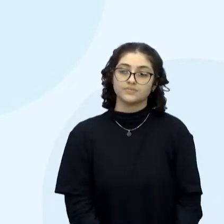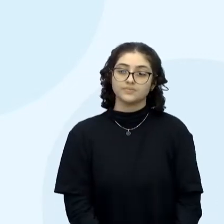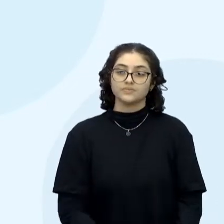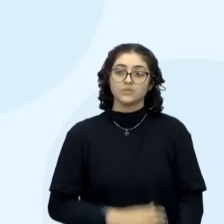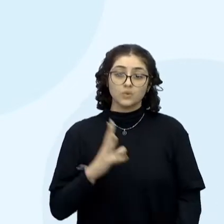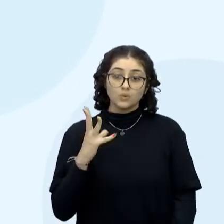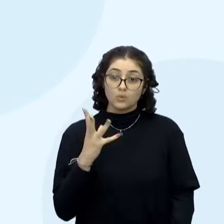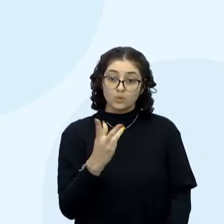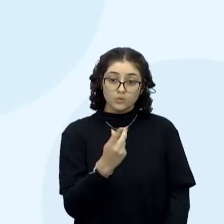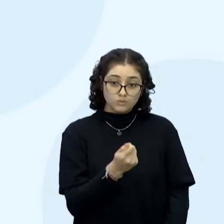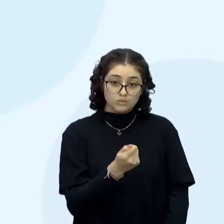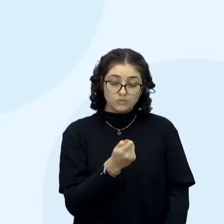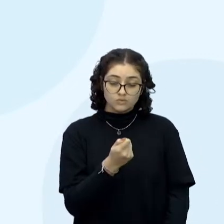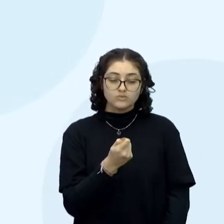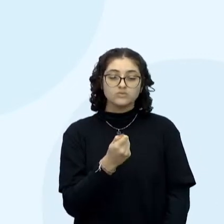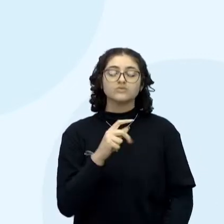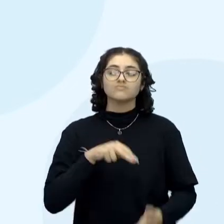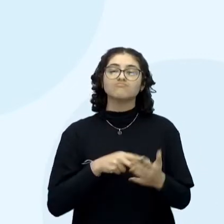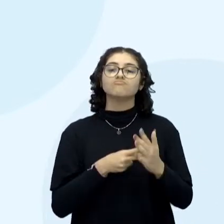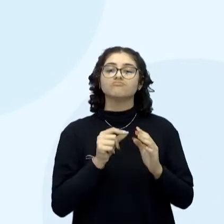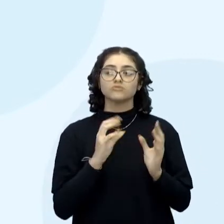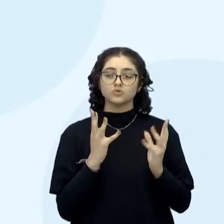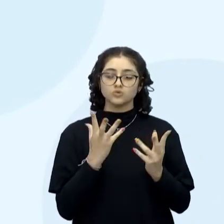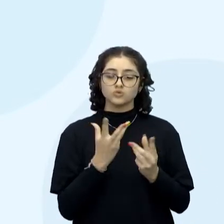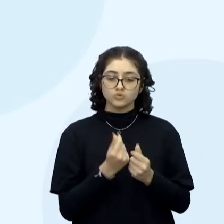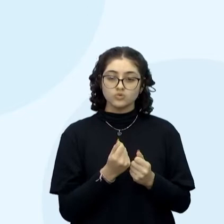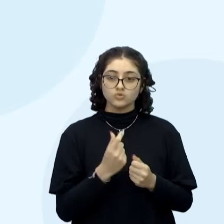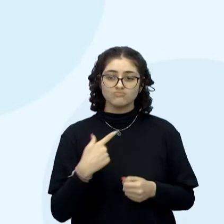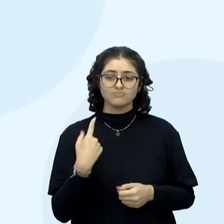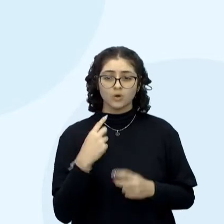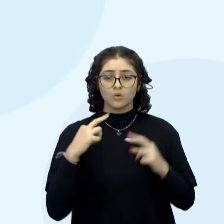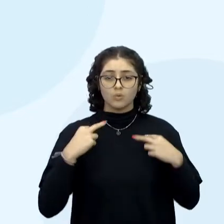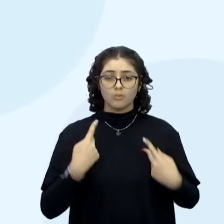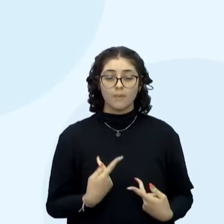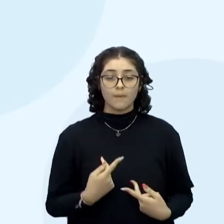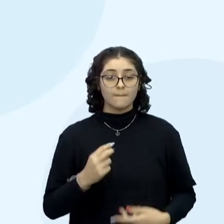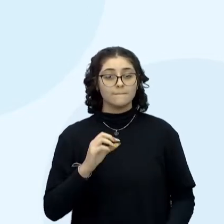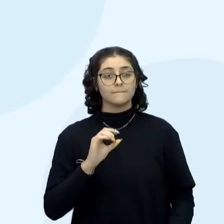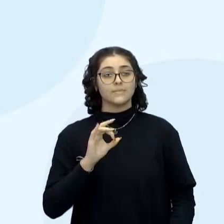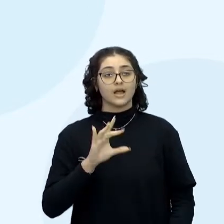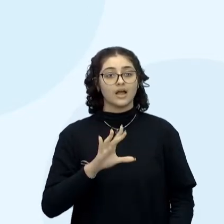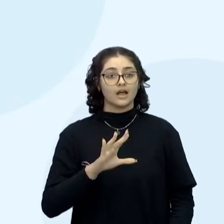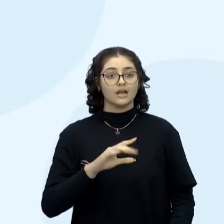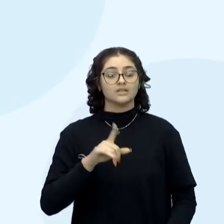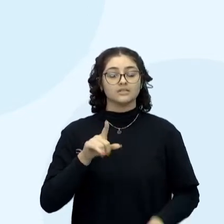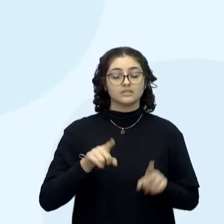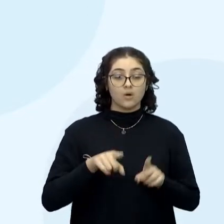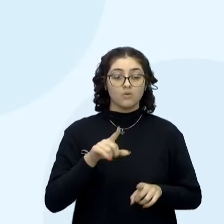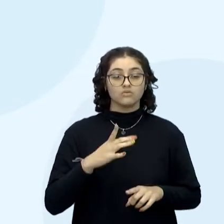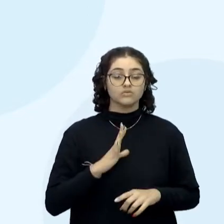somos humanos, né? Porém alguns são apenas humanos.